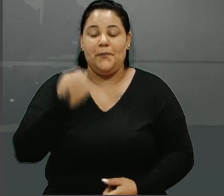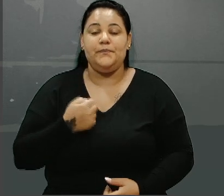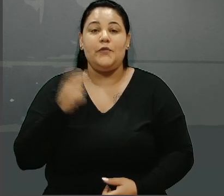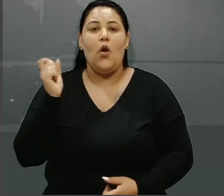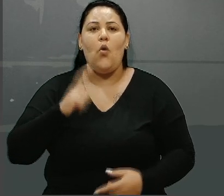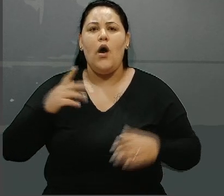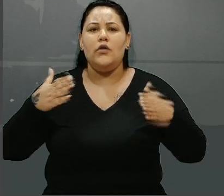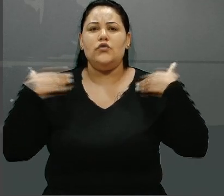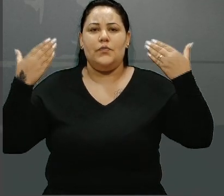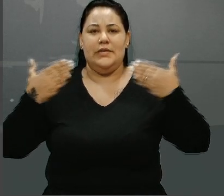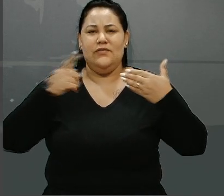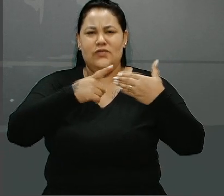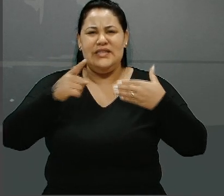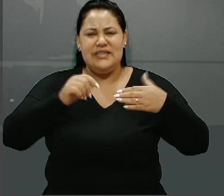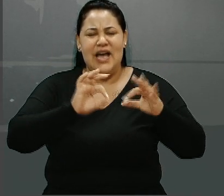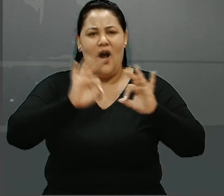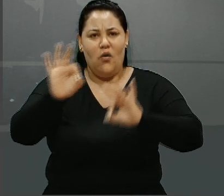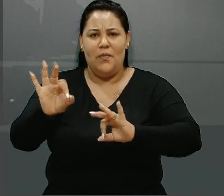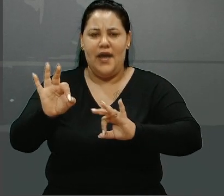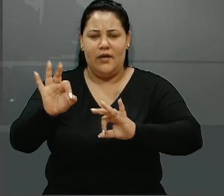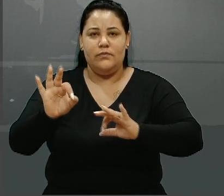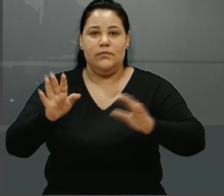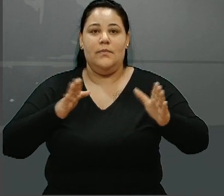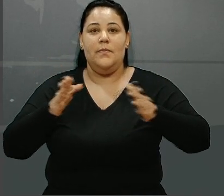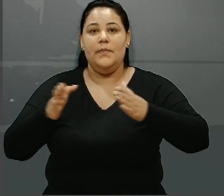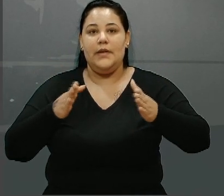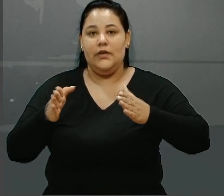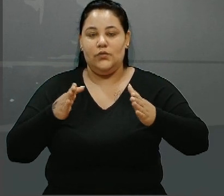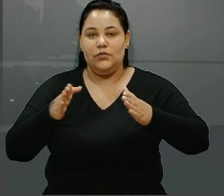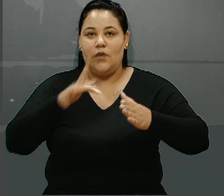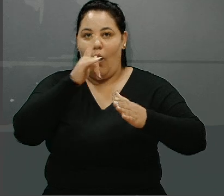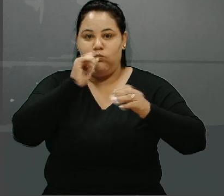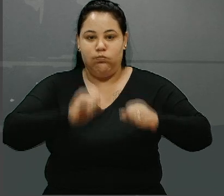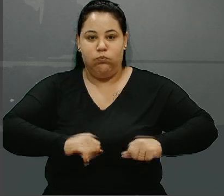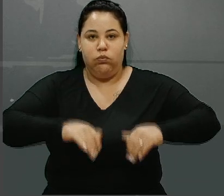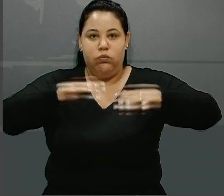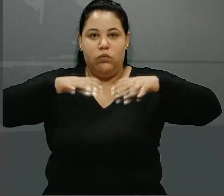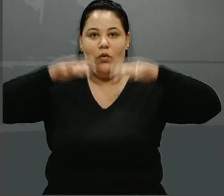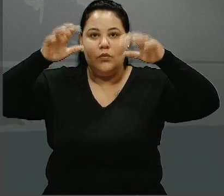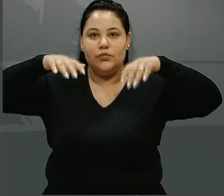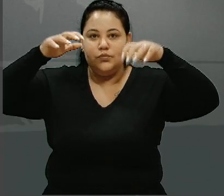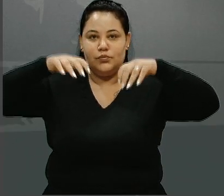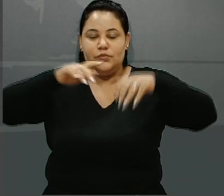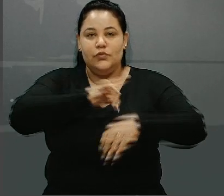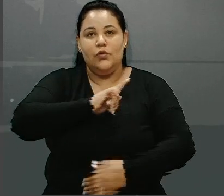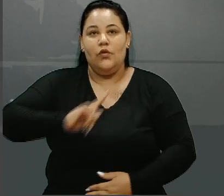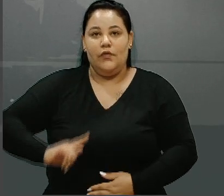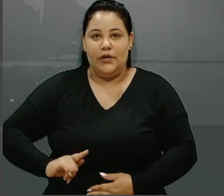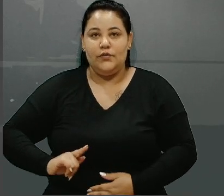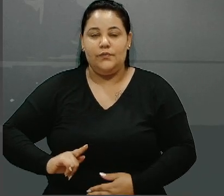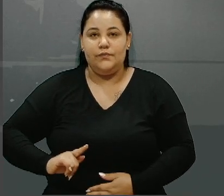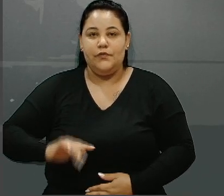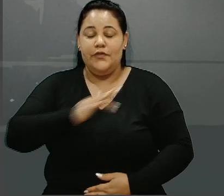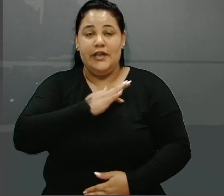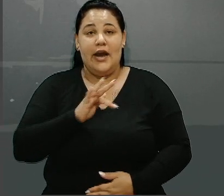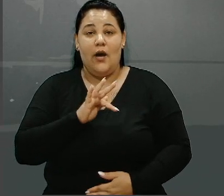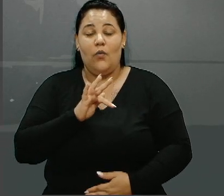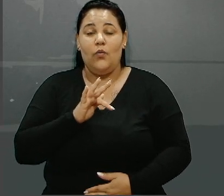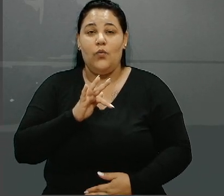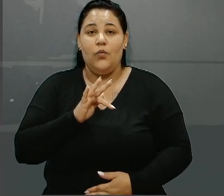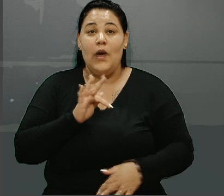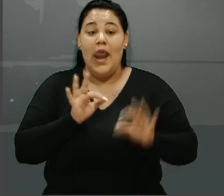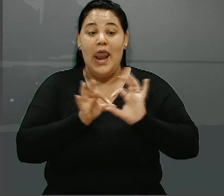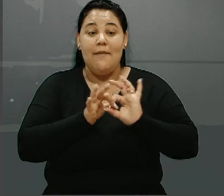Vocês acompanharam, ao período a época das enchentes, o governo federal liberou que os